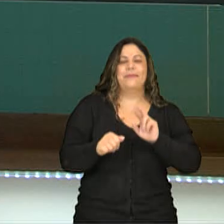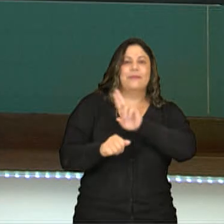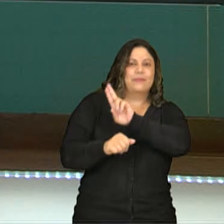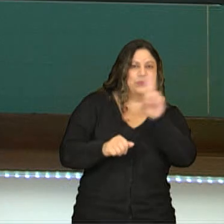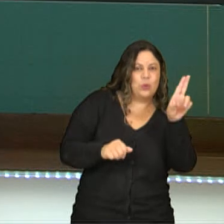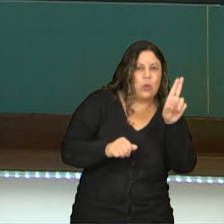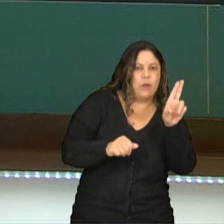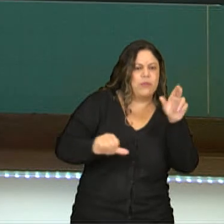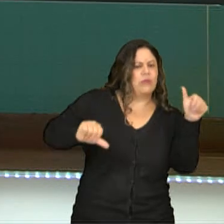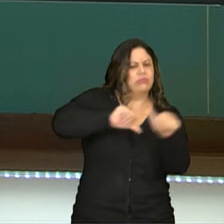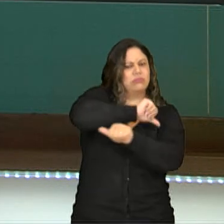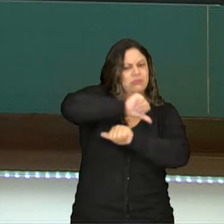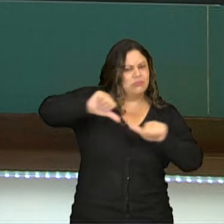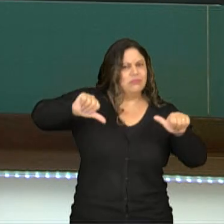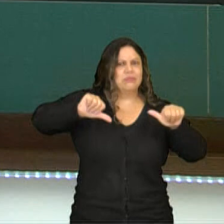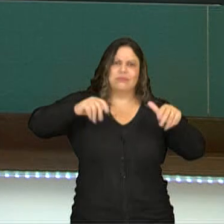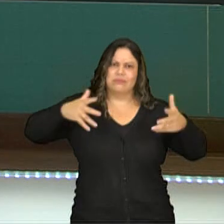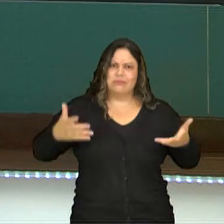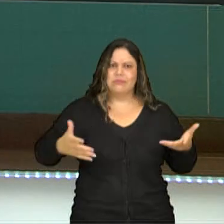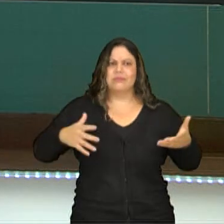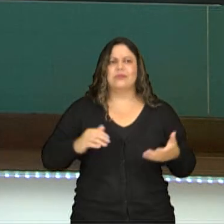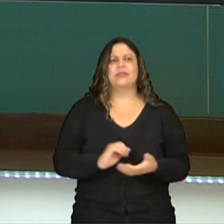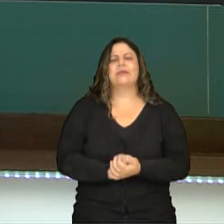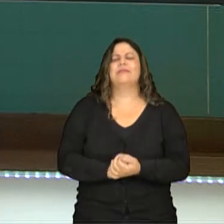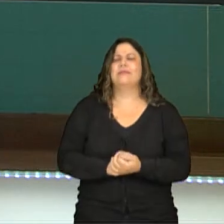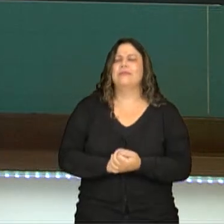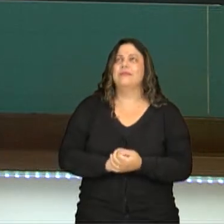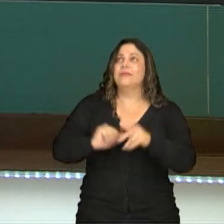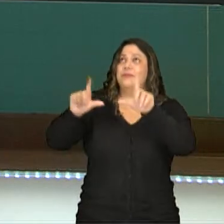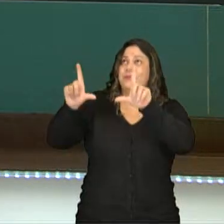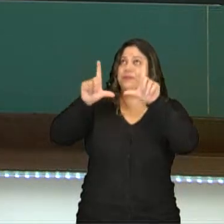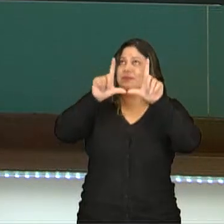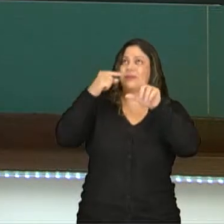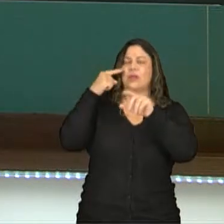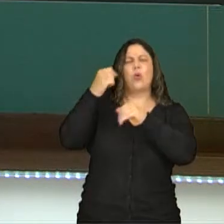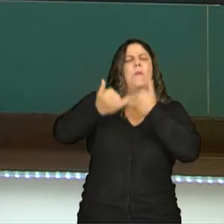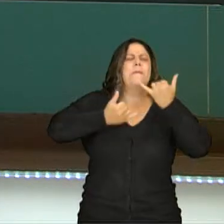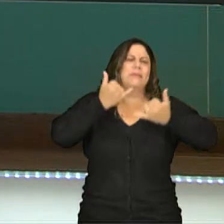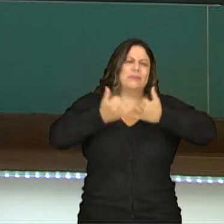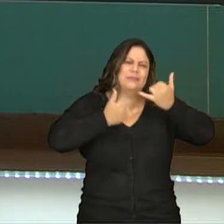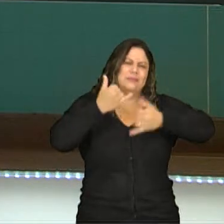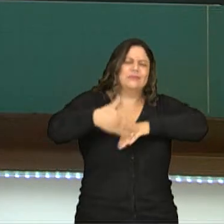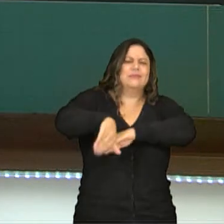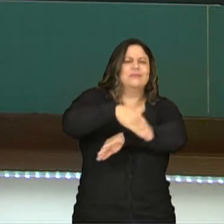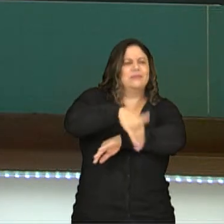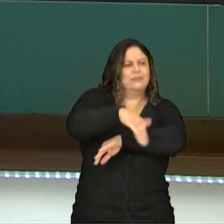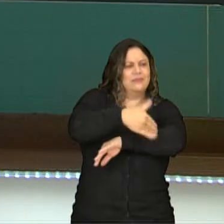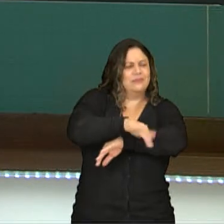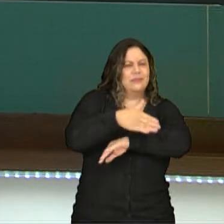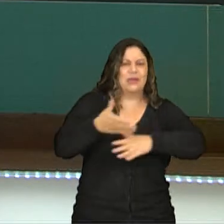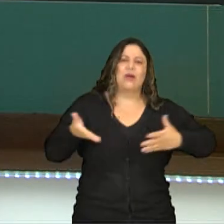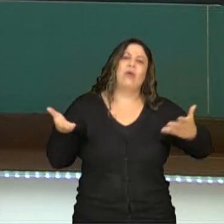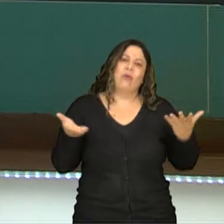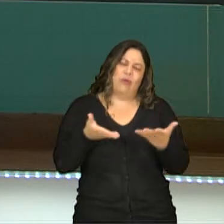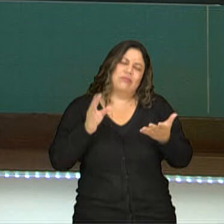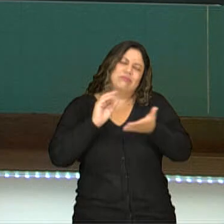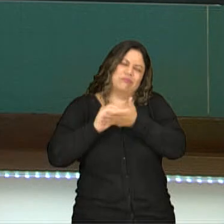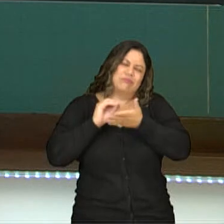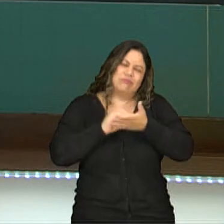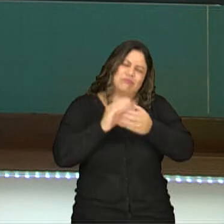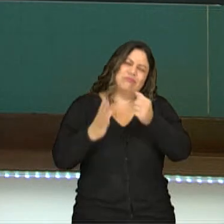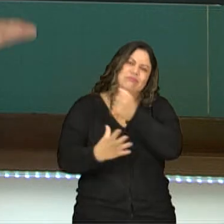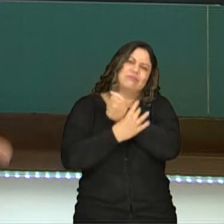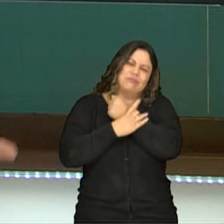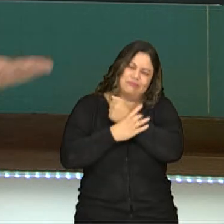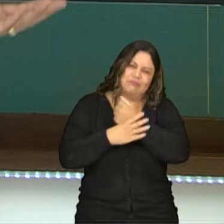de um lugar para o outro, né? Então, uma imagem que representa o brincar na rua, que hoje em dia, por conta da falta da segurança, muitas